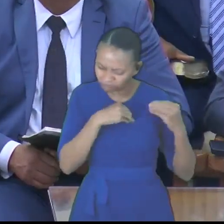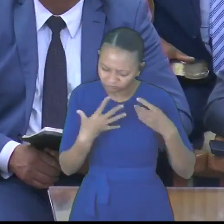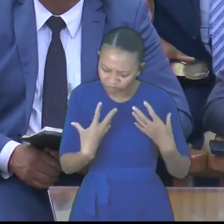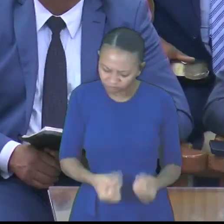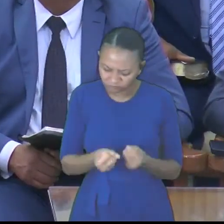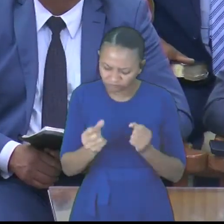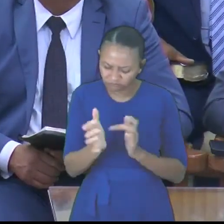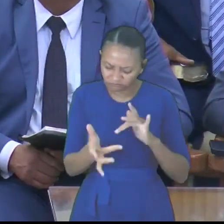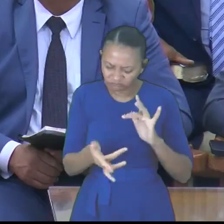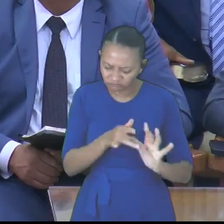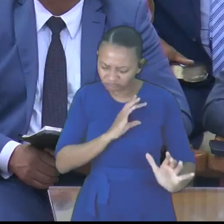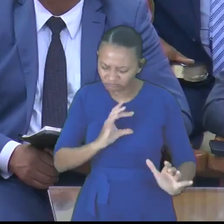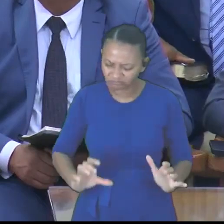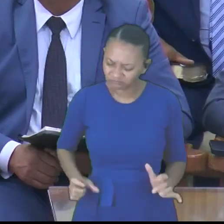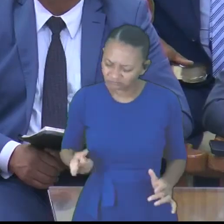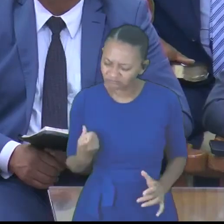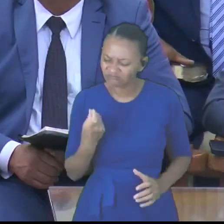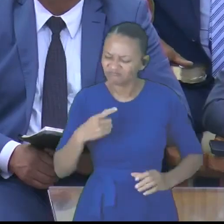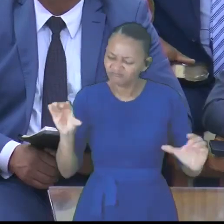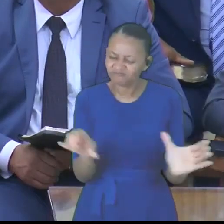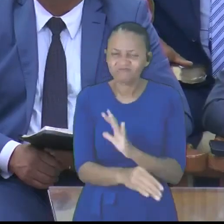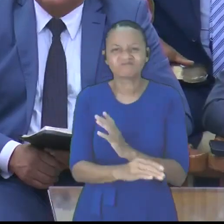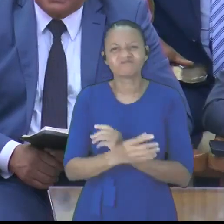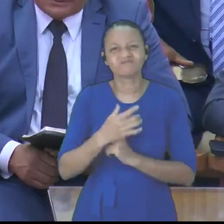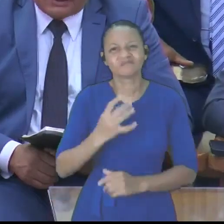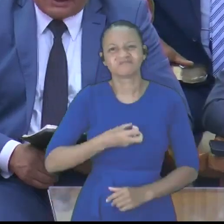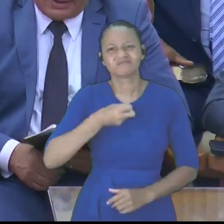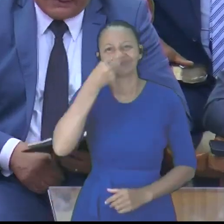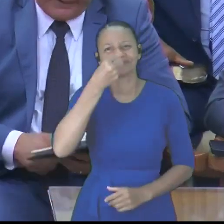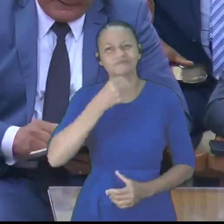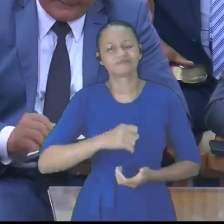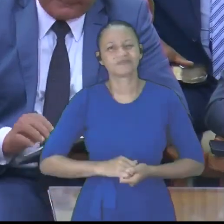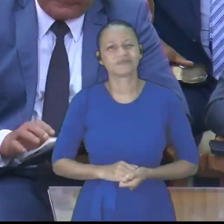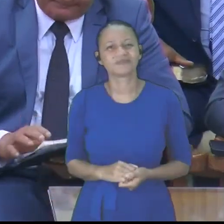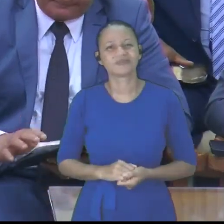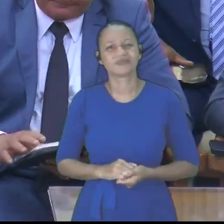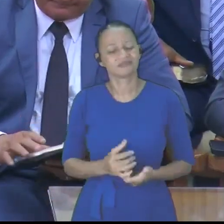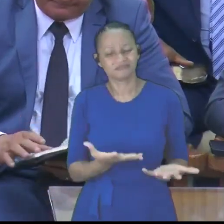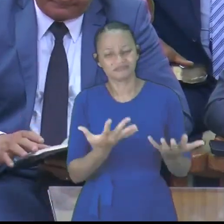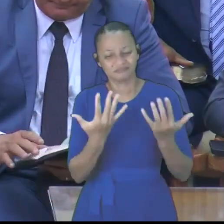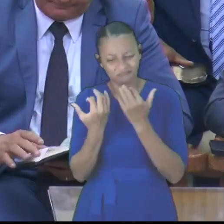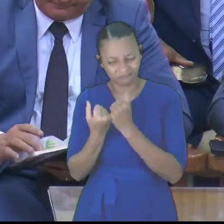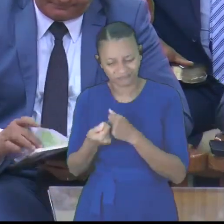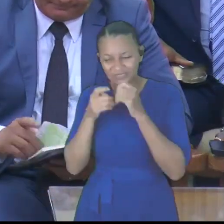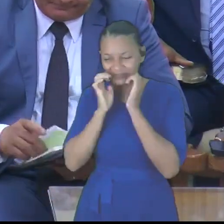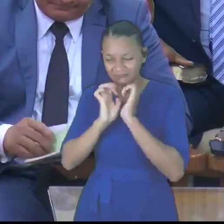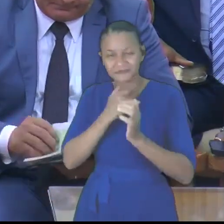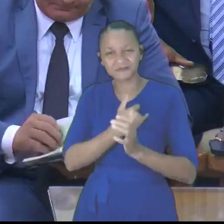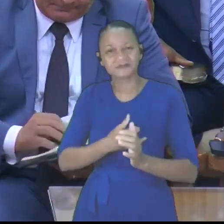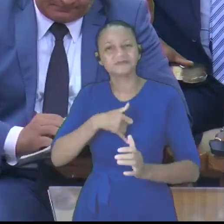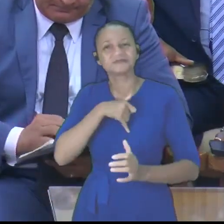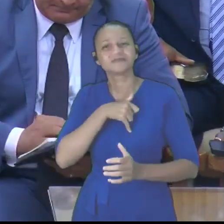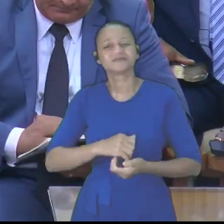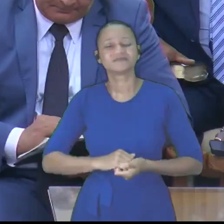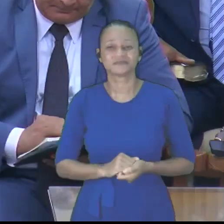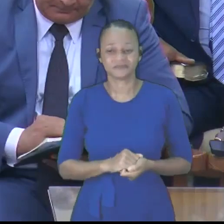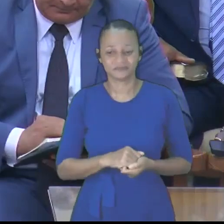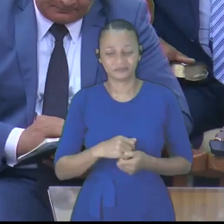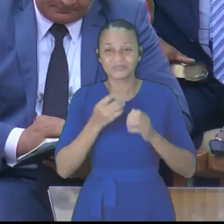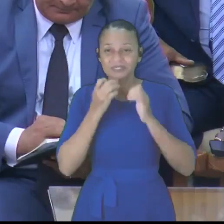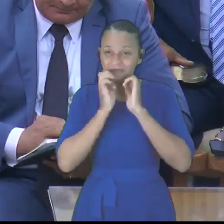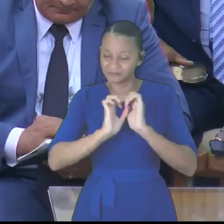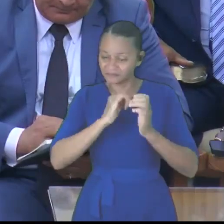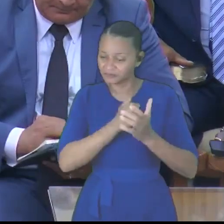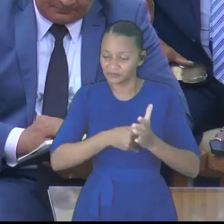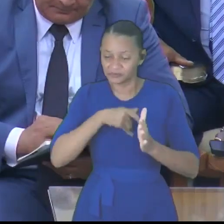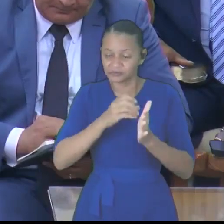aceitar Cristo como seu único e suficiente Salvador. Vamos ver isso no Evangelho de João. Evangelho de São